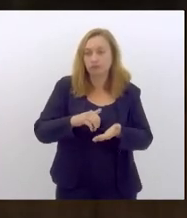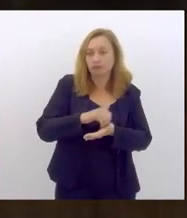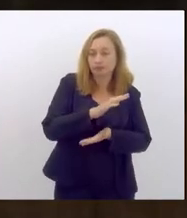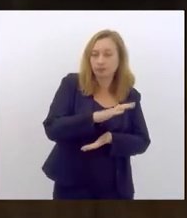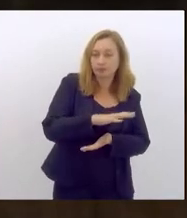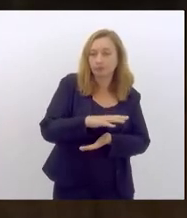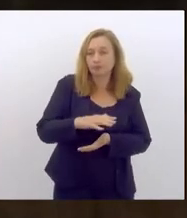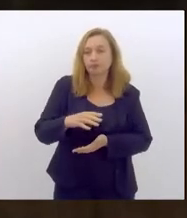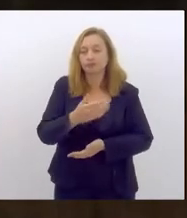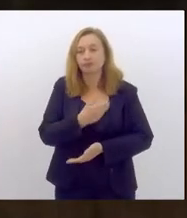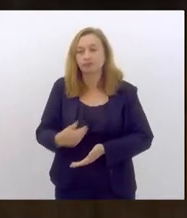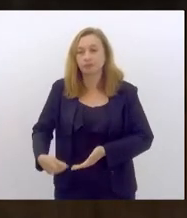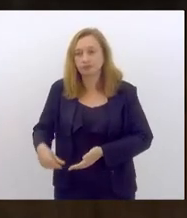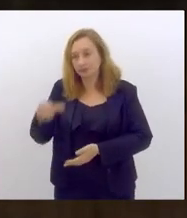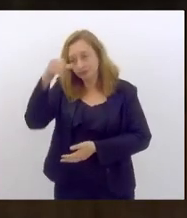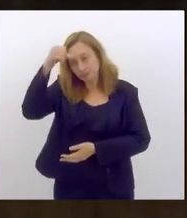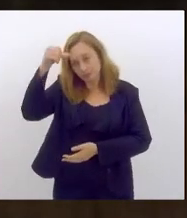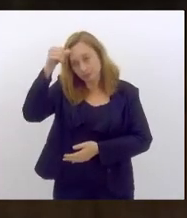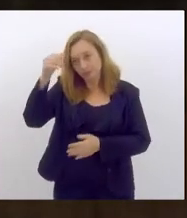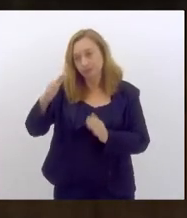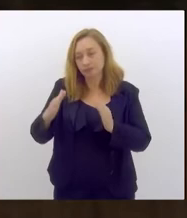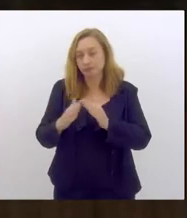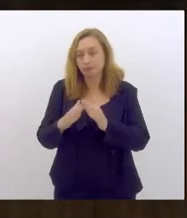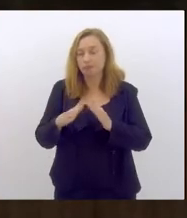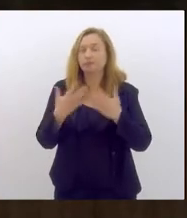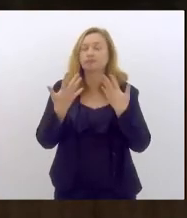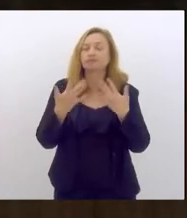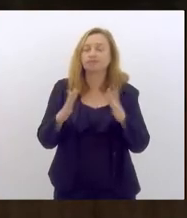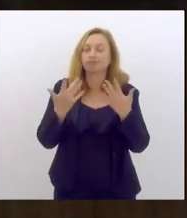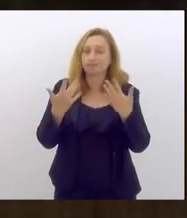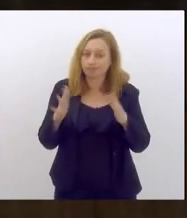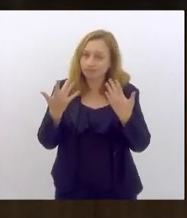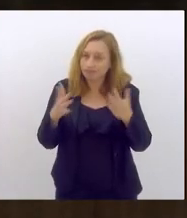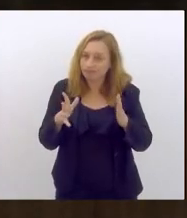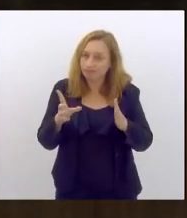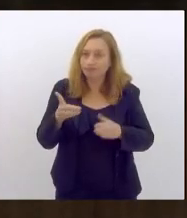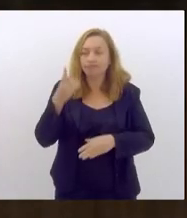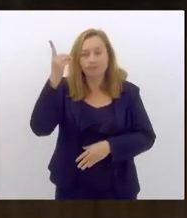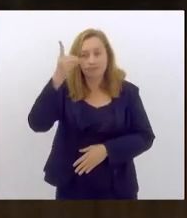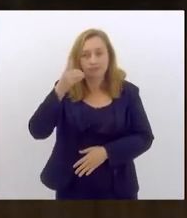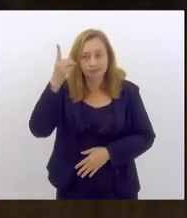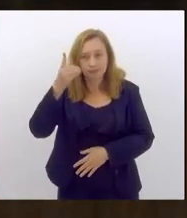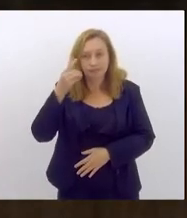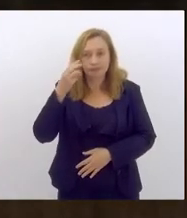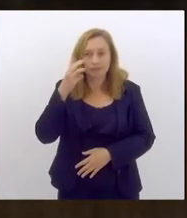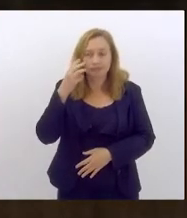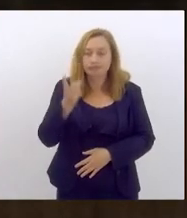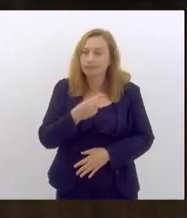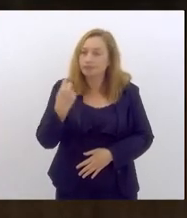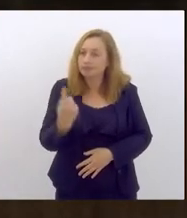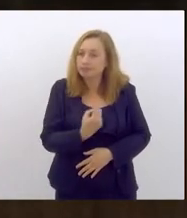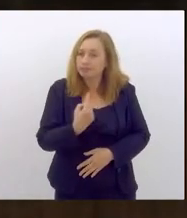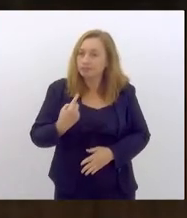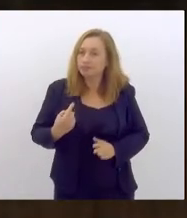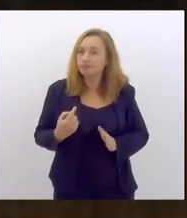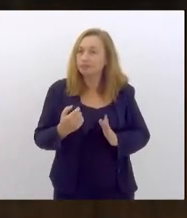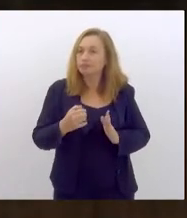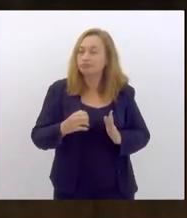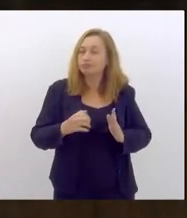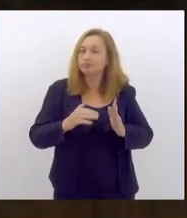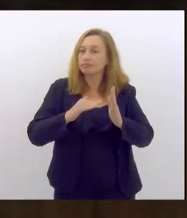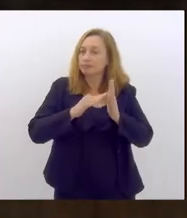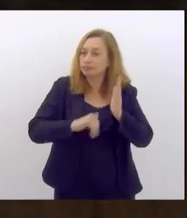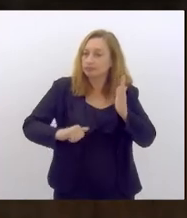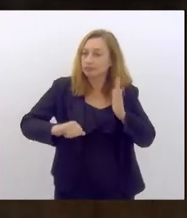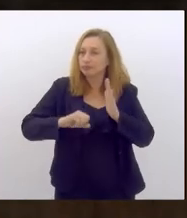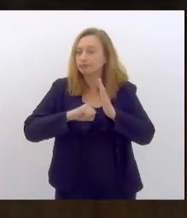governo Cláudio Castro. Então, a casa está de parabéns, deputado Valdec. Nós aqui derrubamos esse